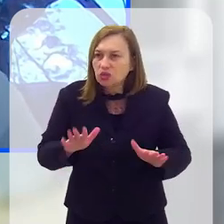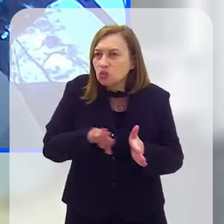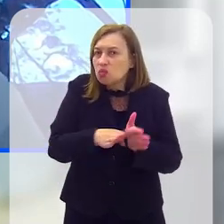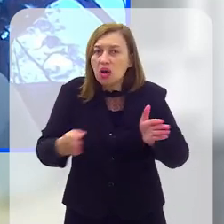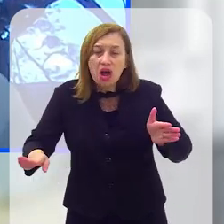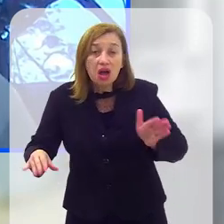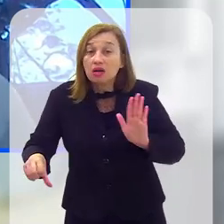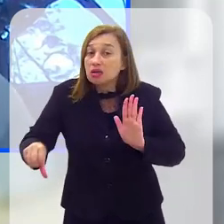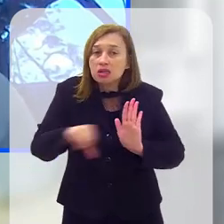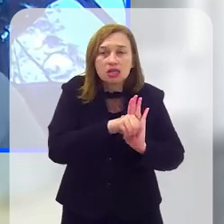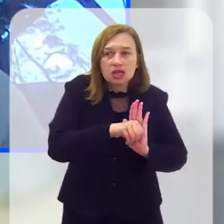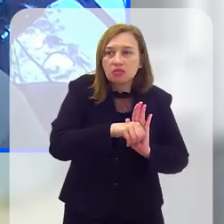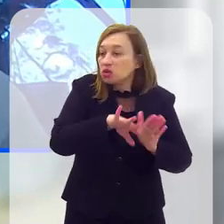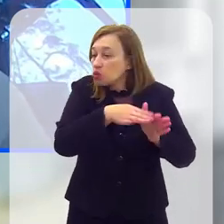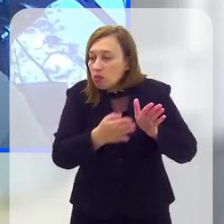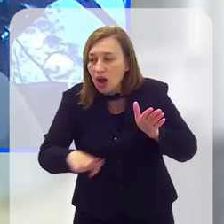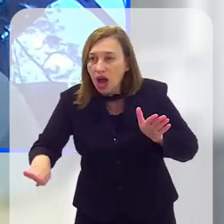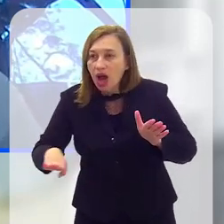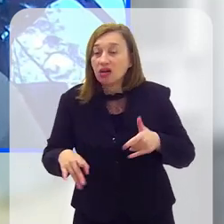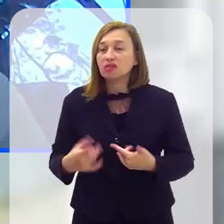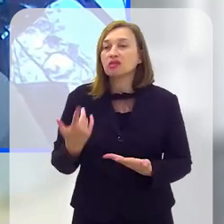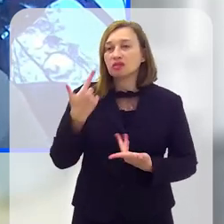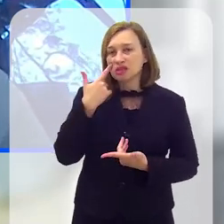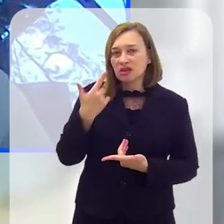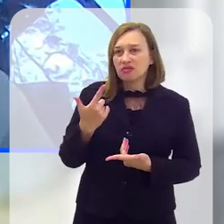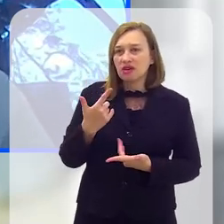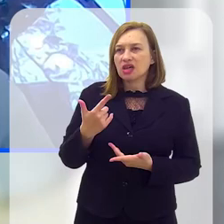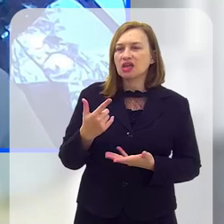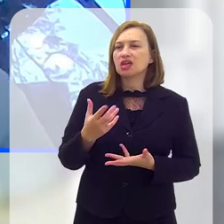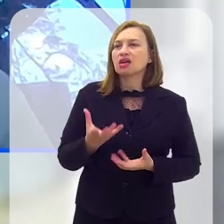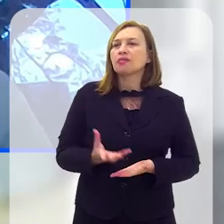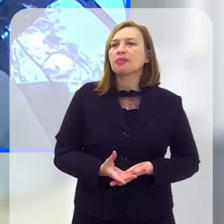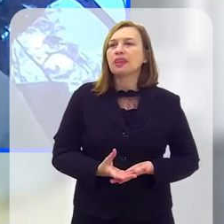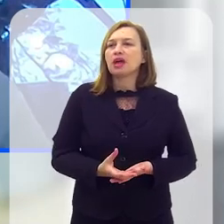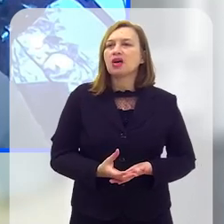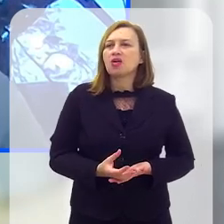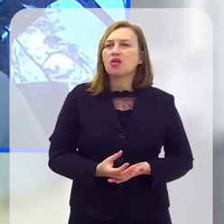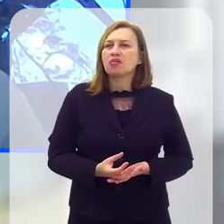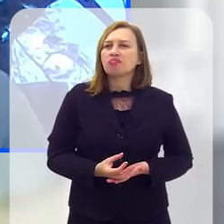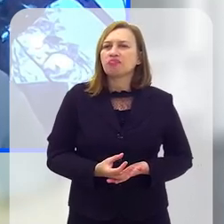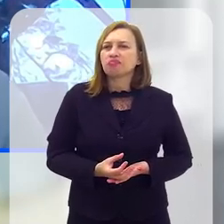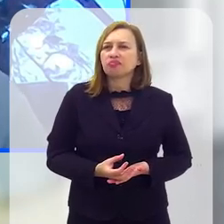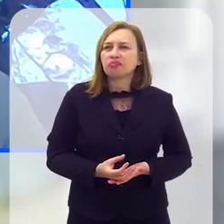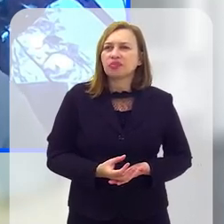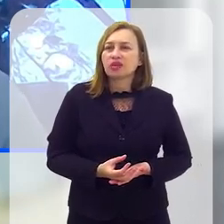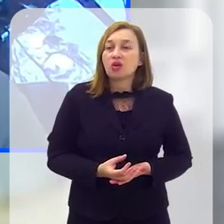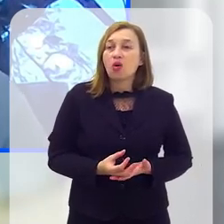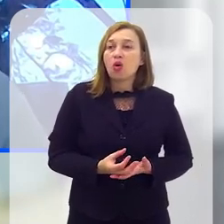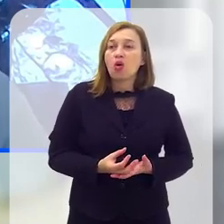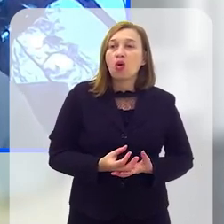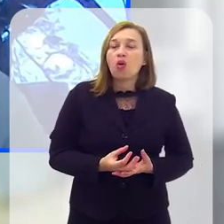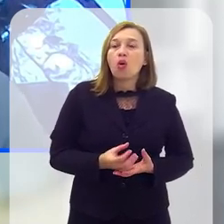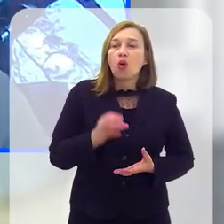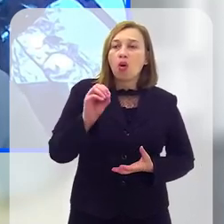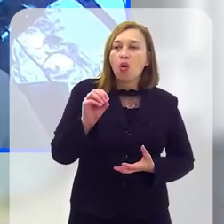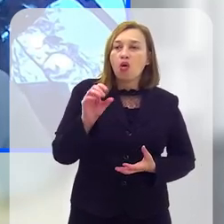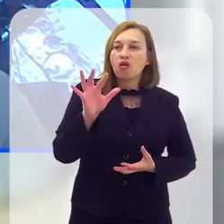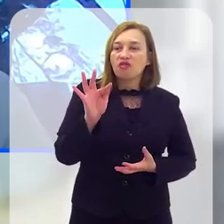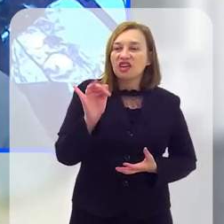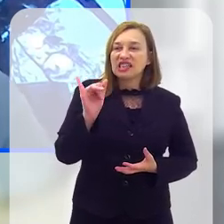são crimes ambientais. Você chega, por exemplo, essas oficinas de